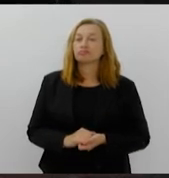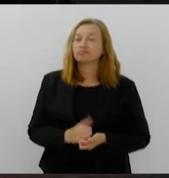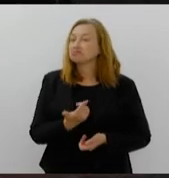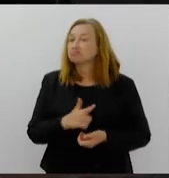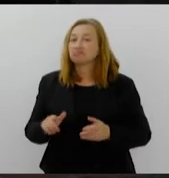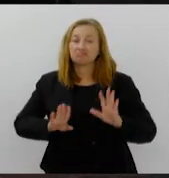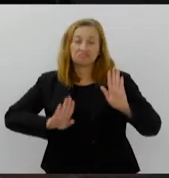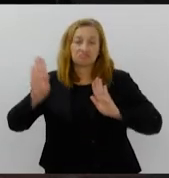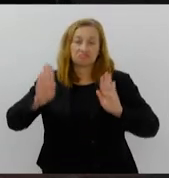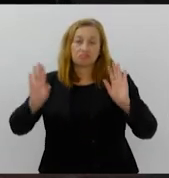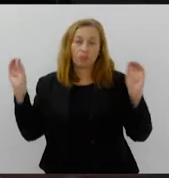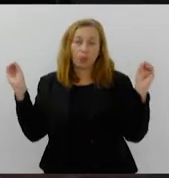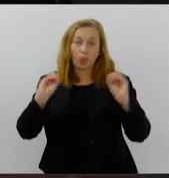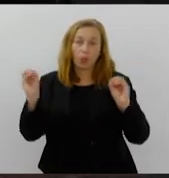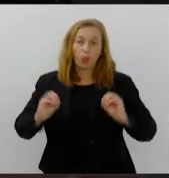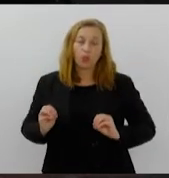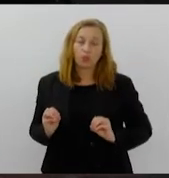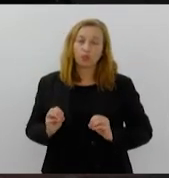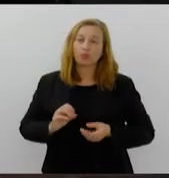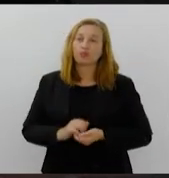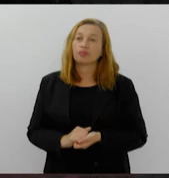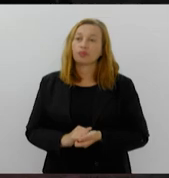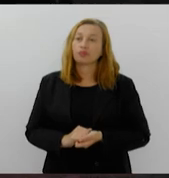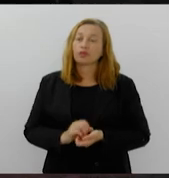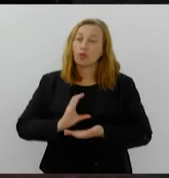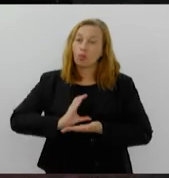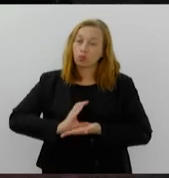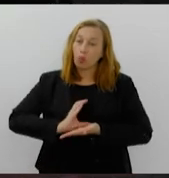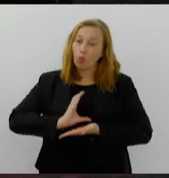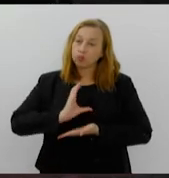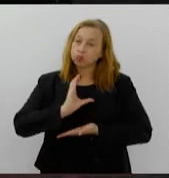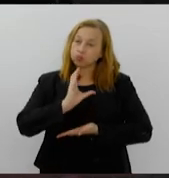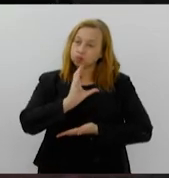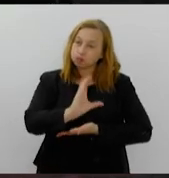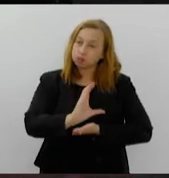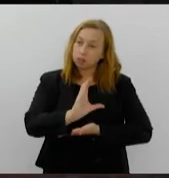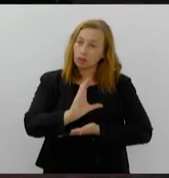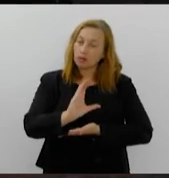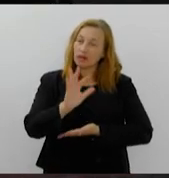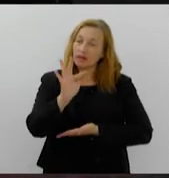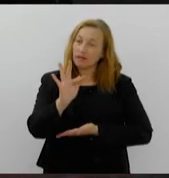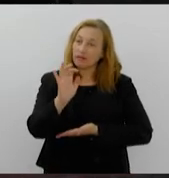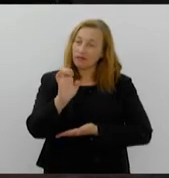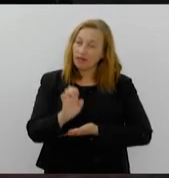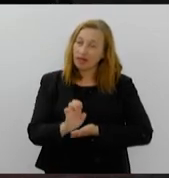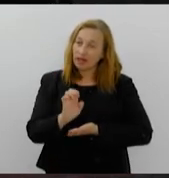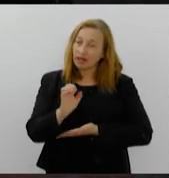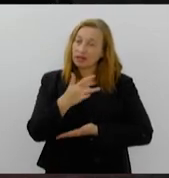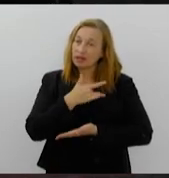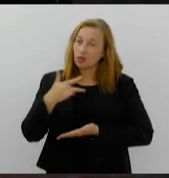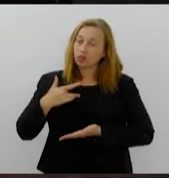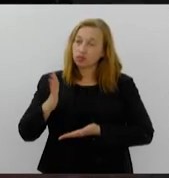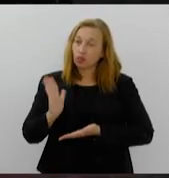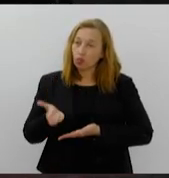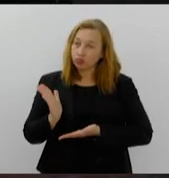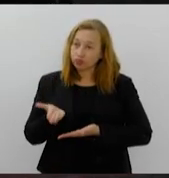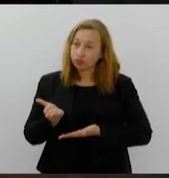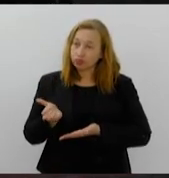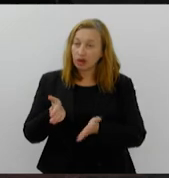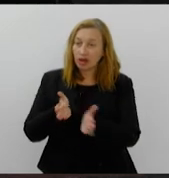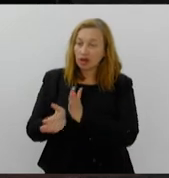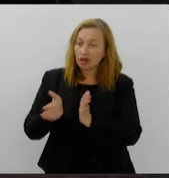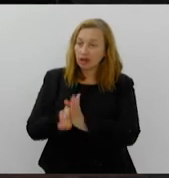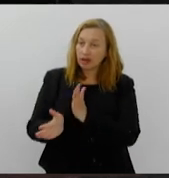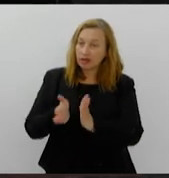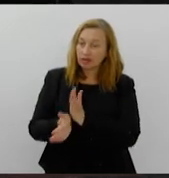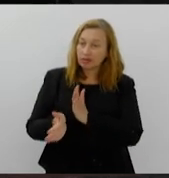licitação. A maior parte do orçamento da FESaúde hoje é gasto